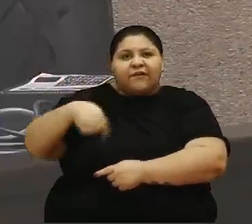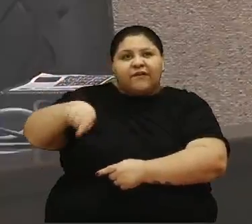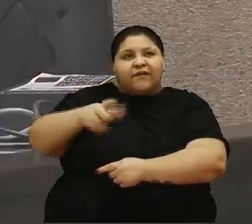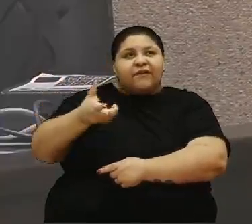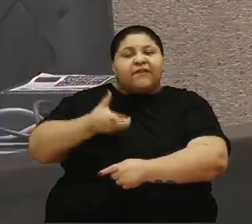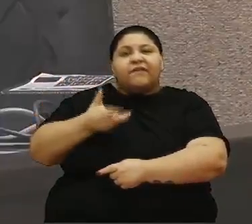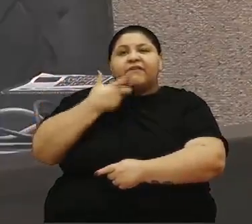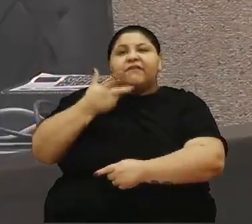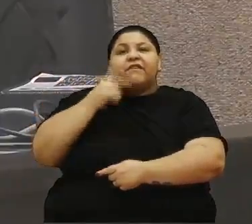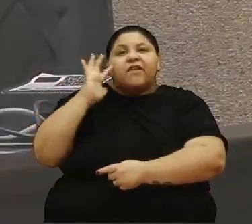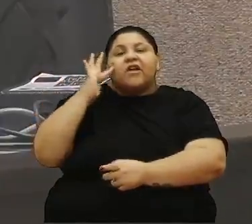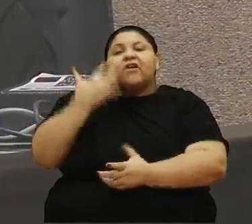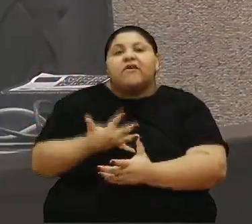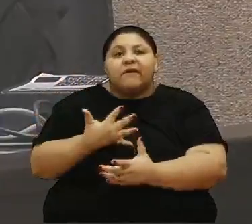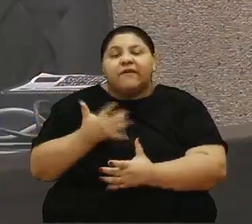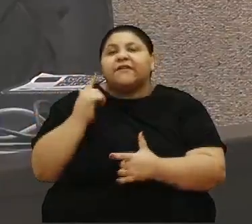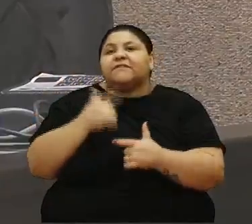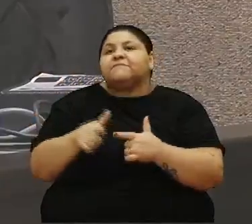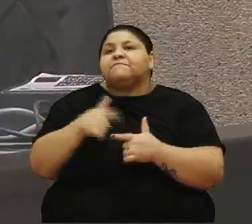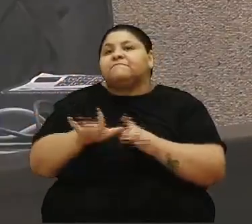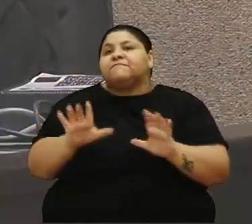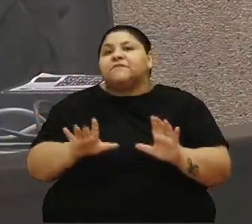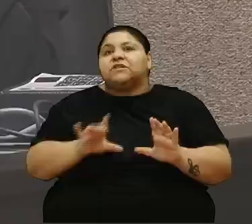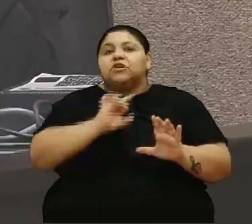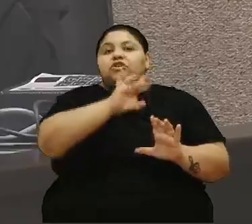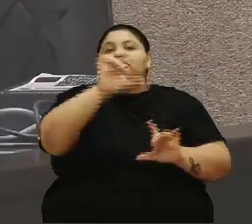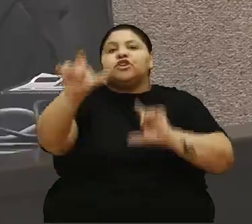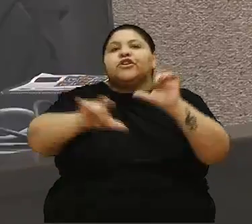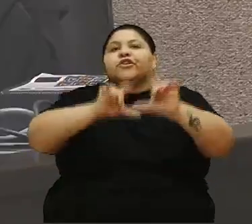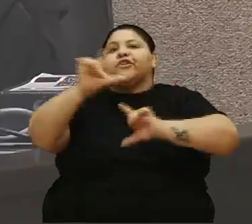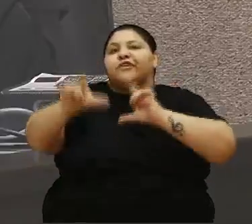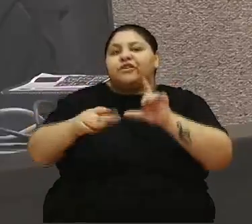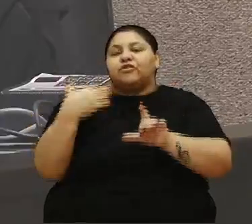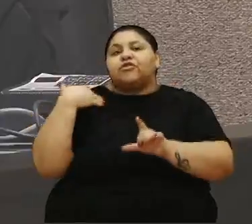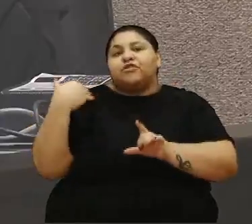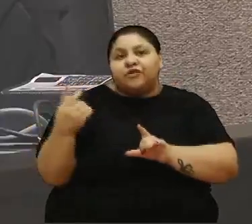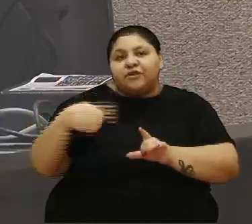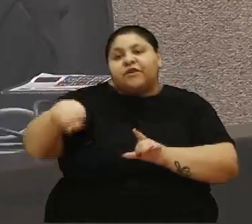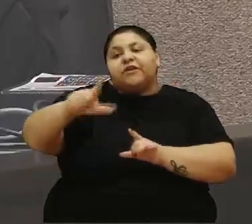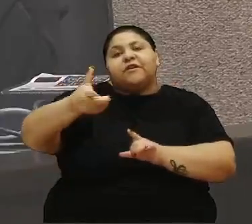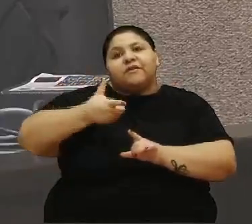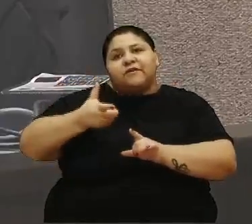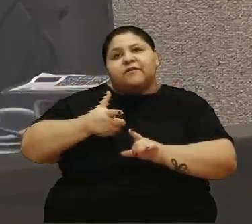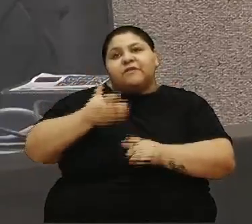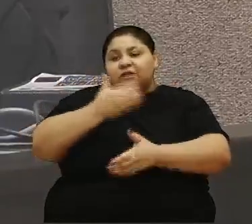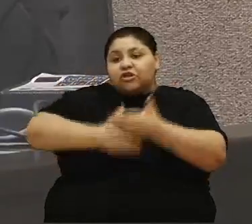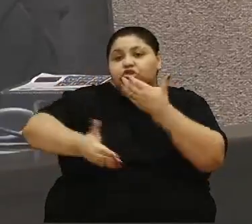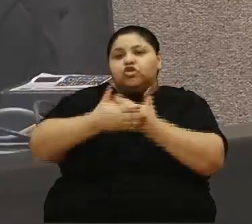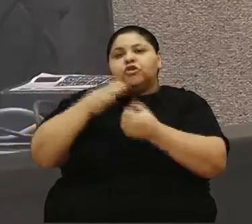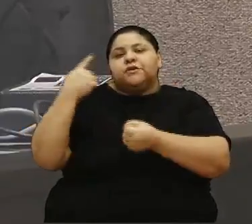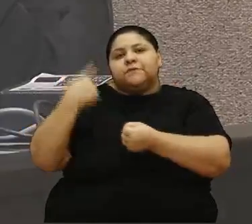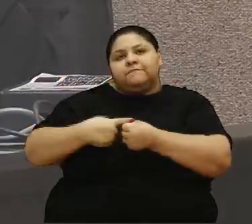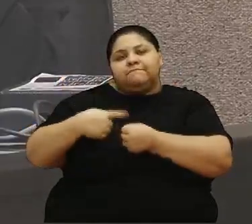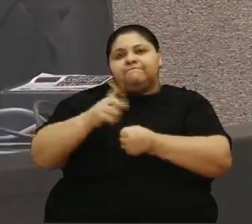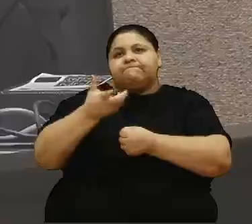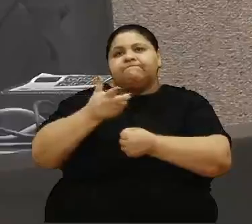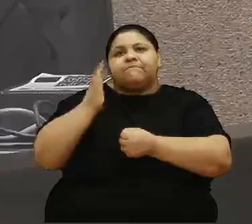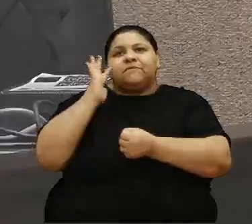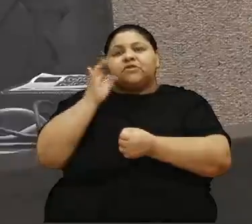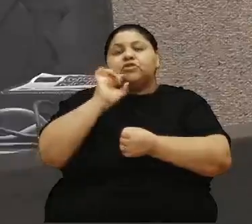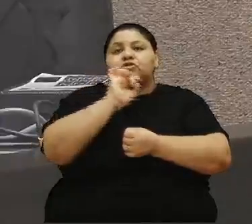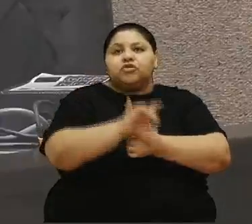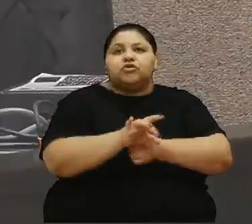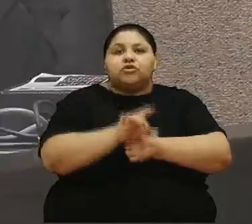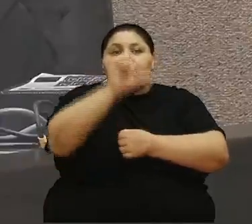quer vir aqui resolver problemas de cada pessoa que nos procura. A gente quer de toda a cidade, né? Eu não quero resolver só